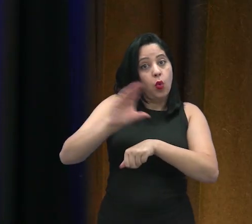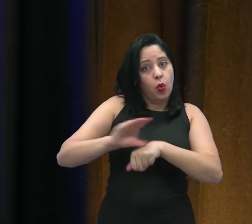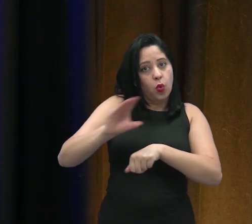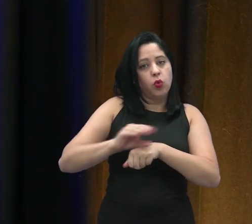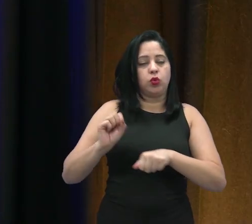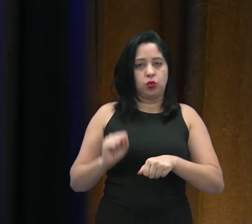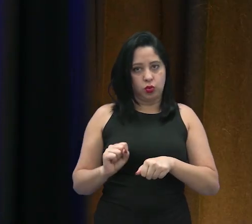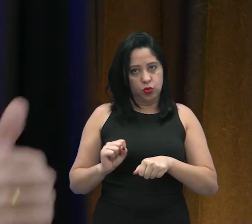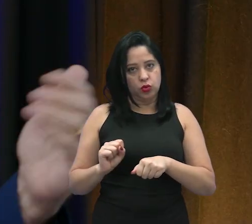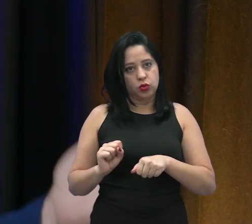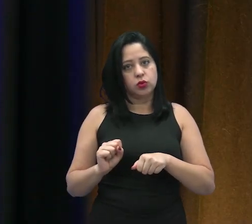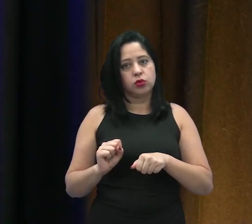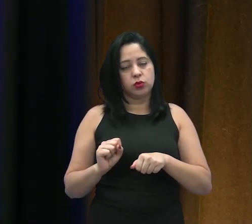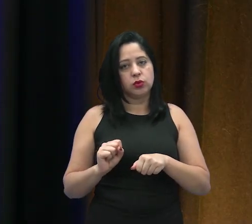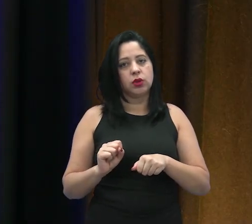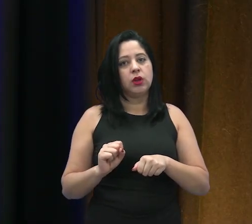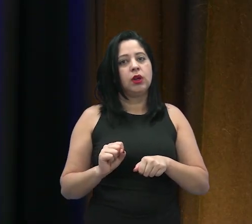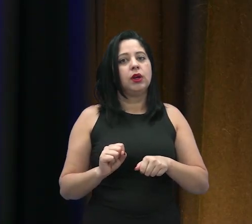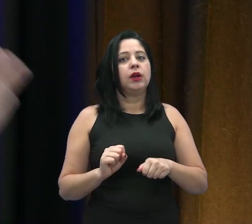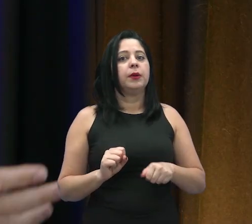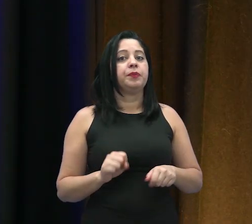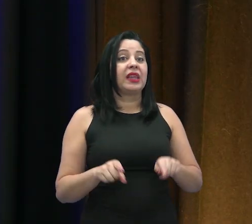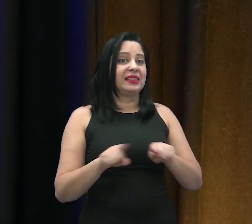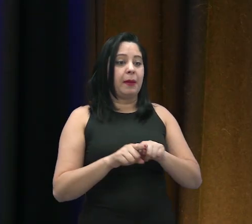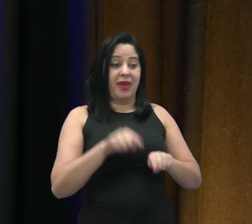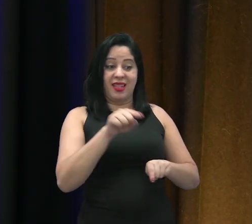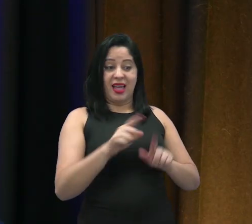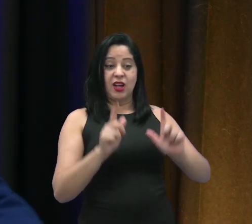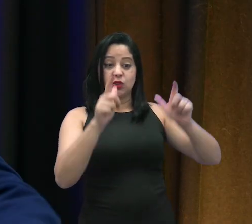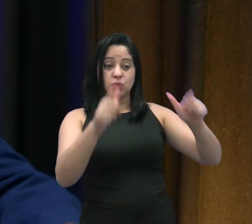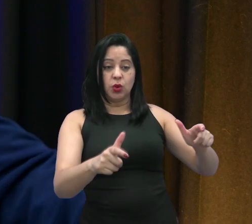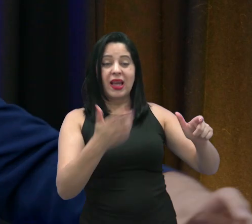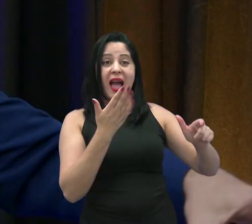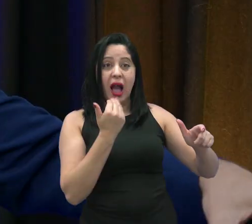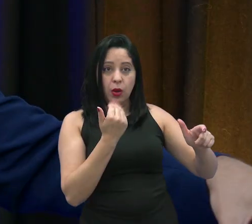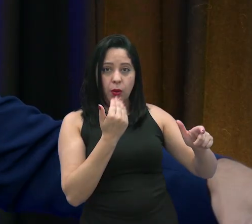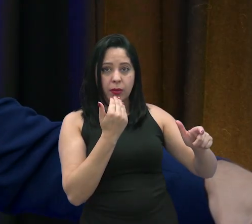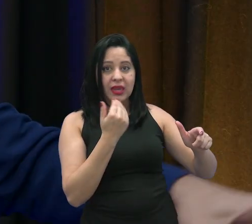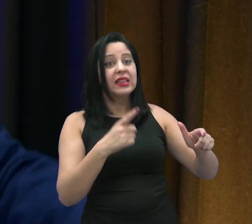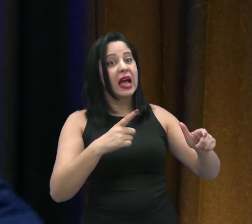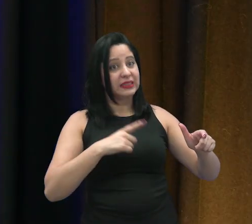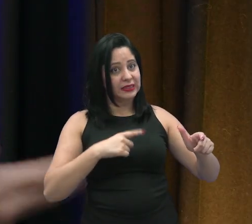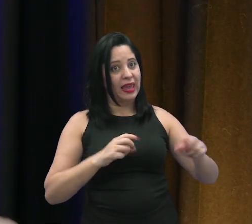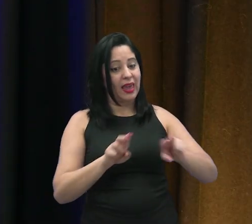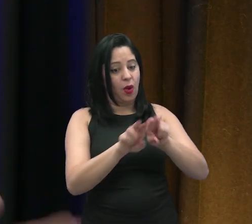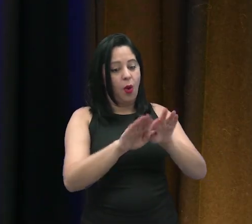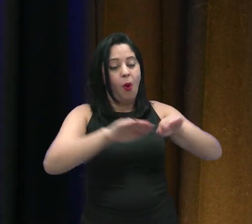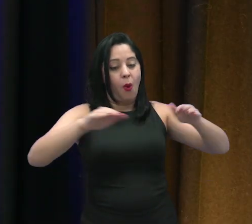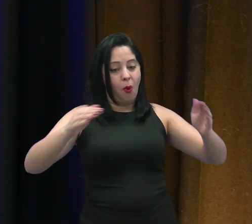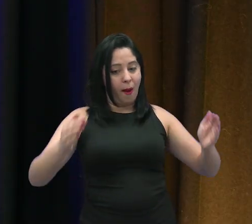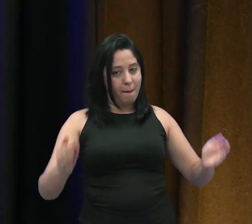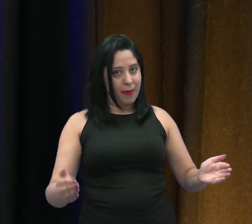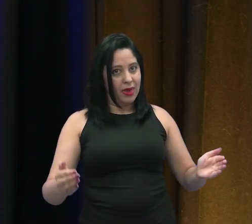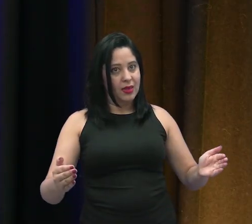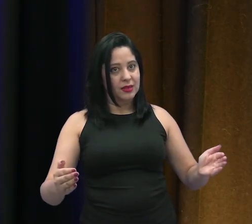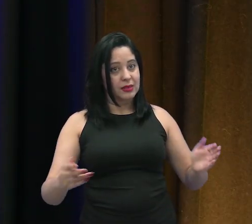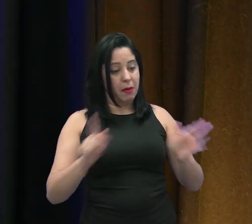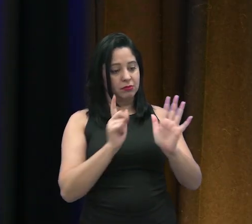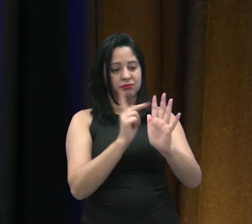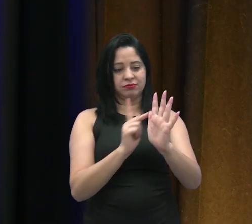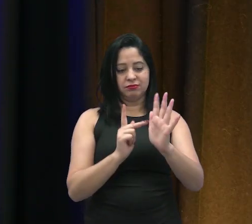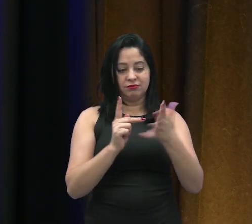né, essa família, o autista. Dentro da praça de alimentação veio a mesa também prioritária para o autista,